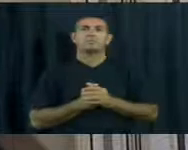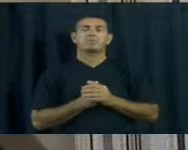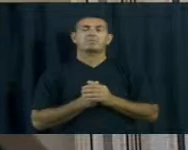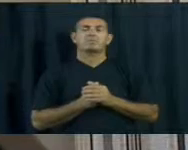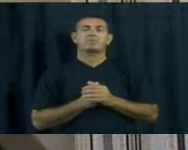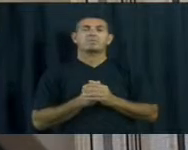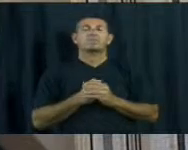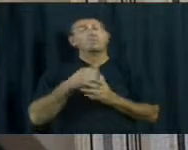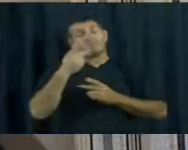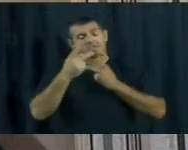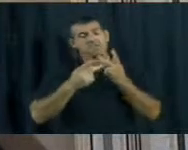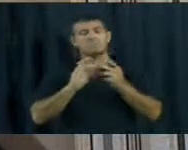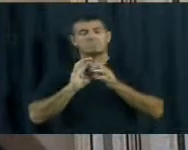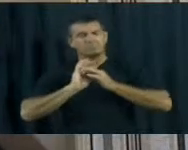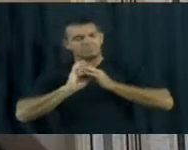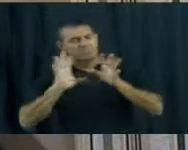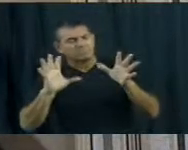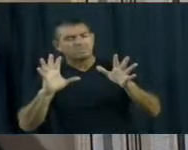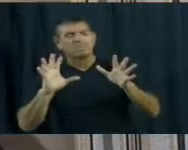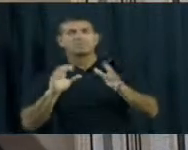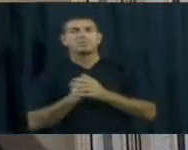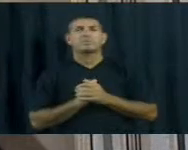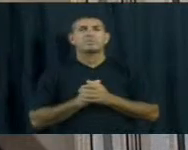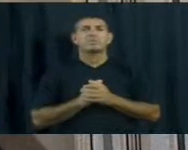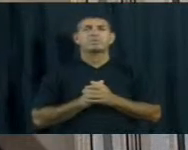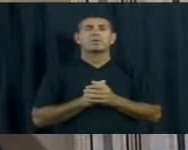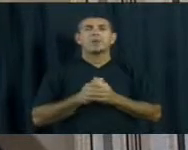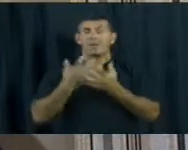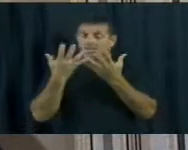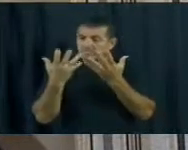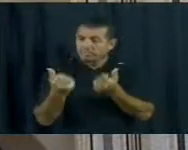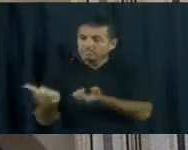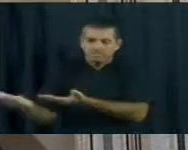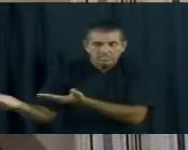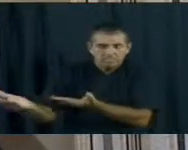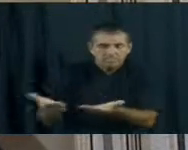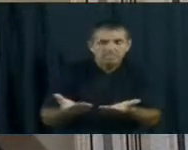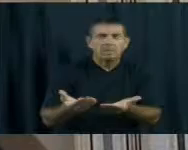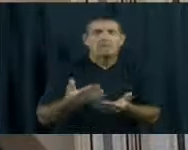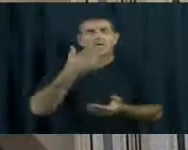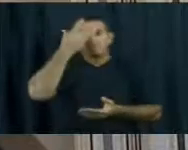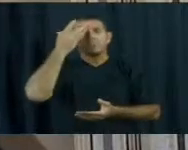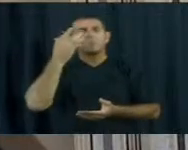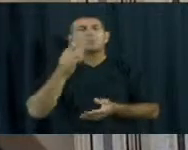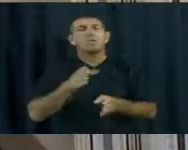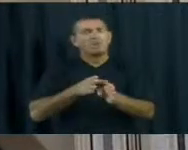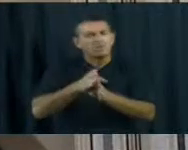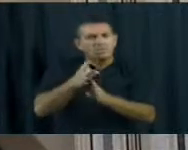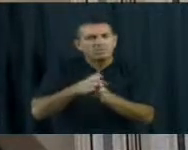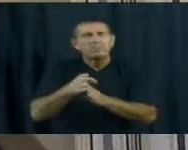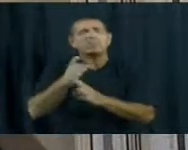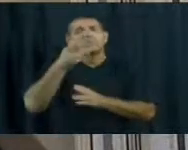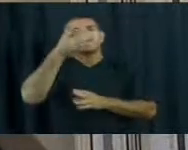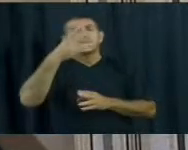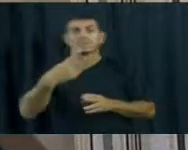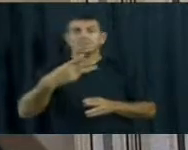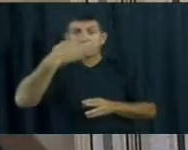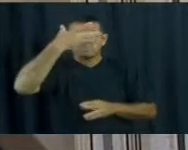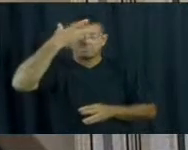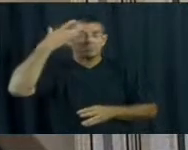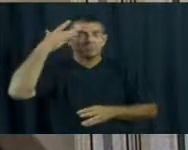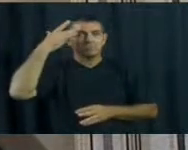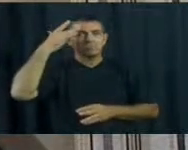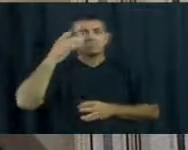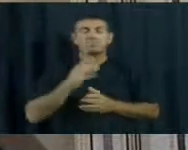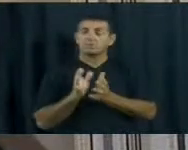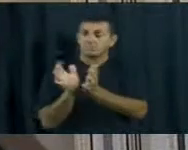de modo democrático, vamos receber as indicações, 3 nomes, né, das